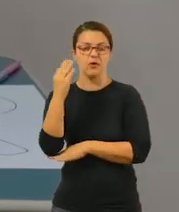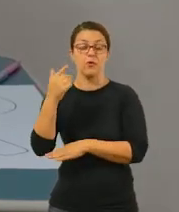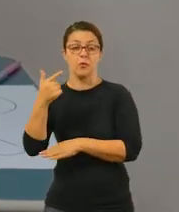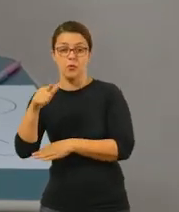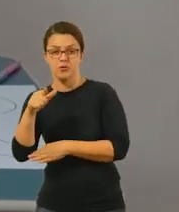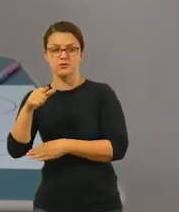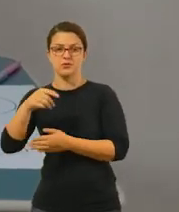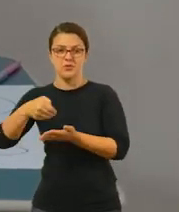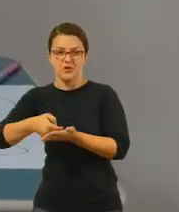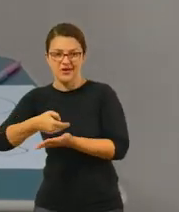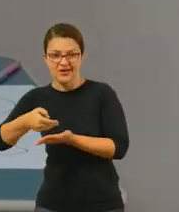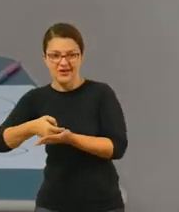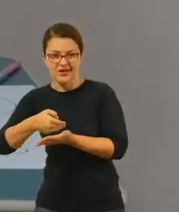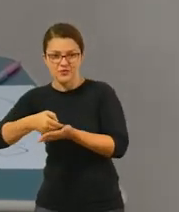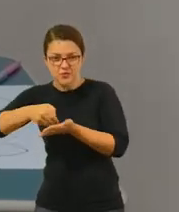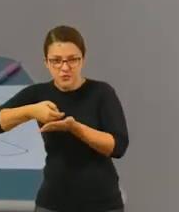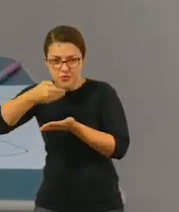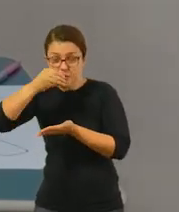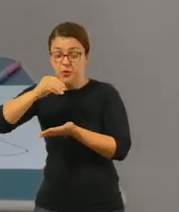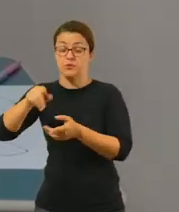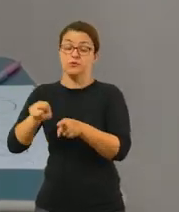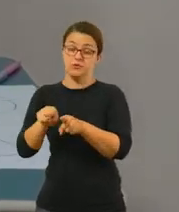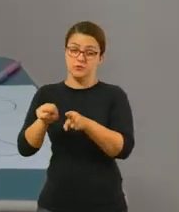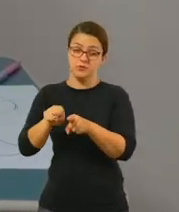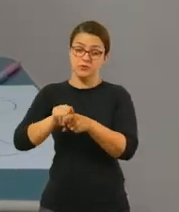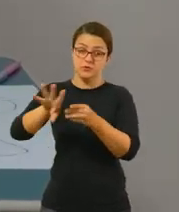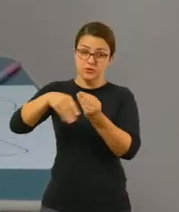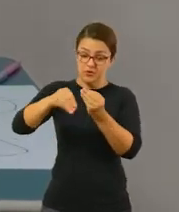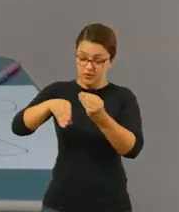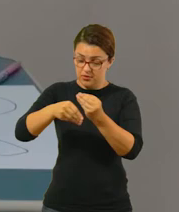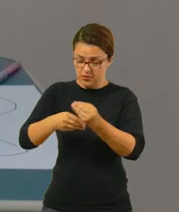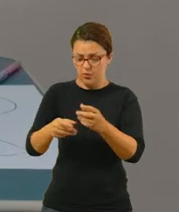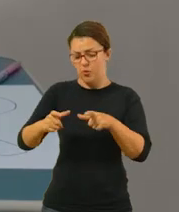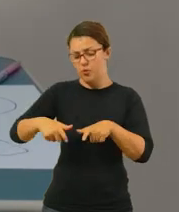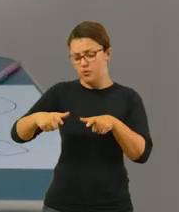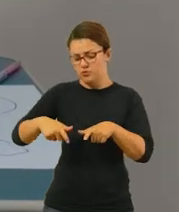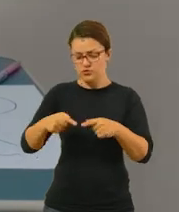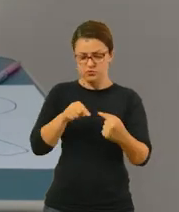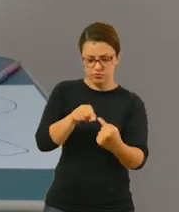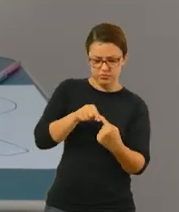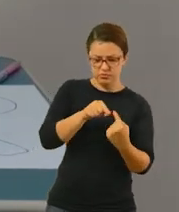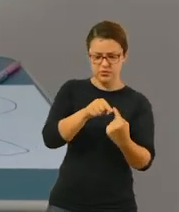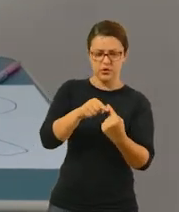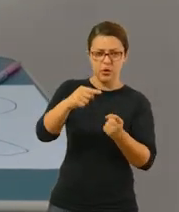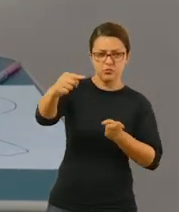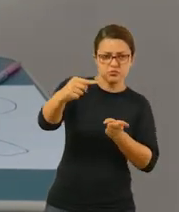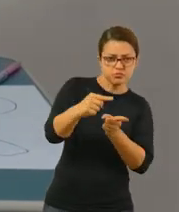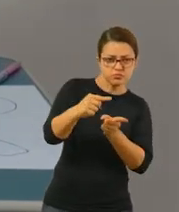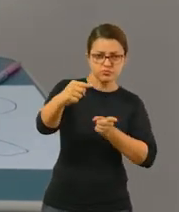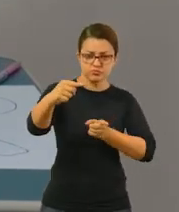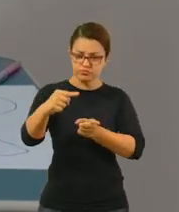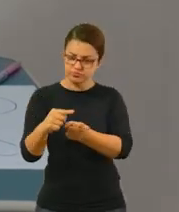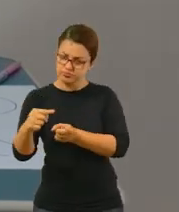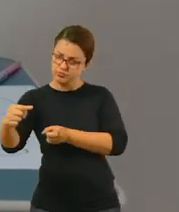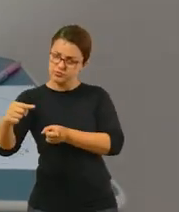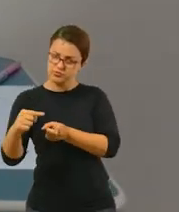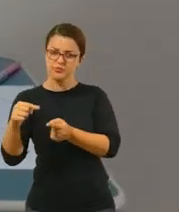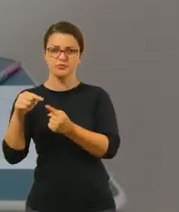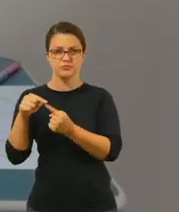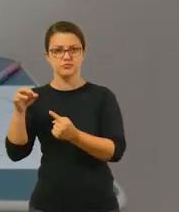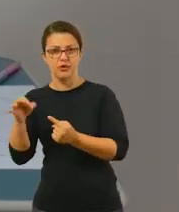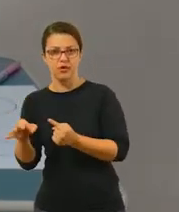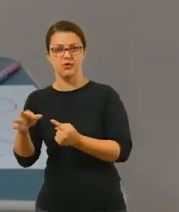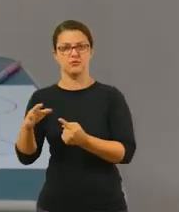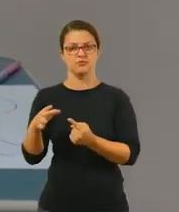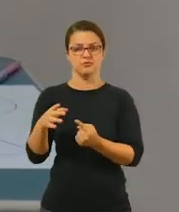de sopa, mas se você tiver de sobremesa e acrescentar também, a criança vai medindo para ver onde que encaixa e aí ela vai